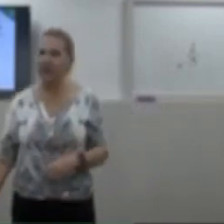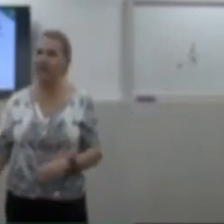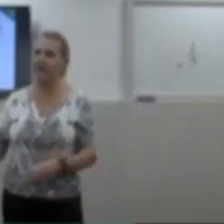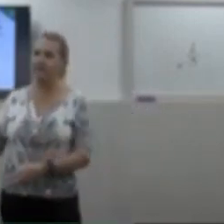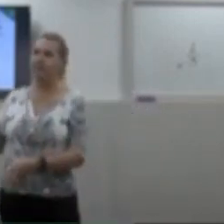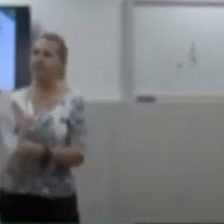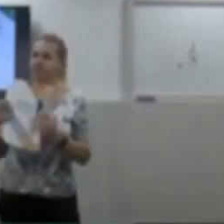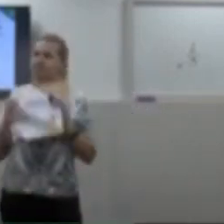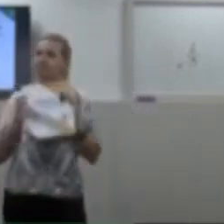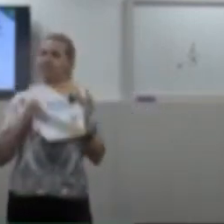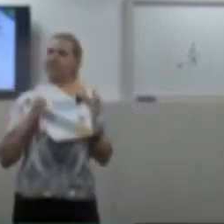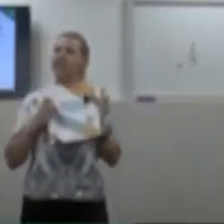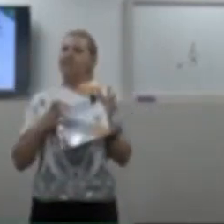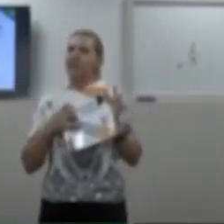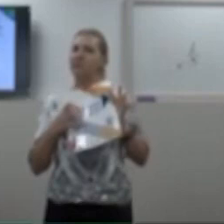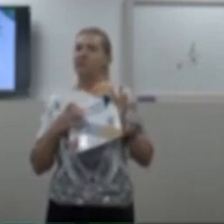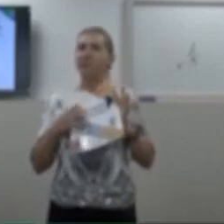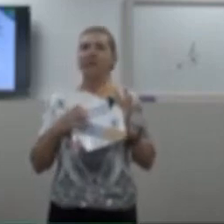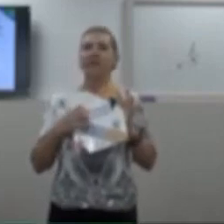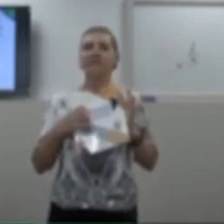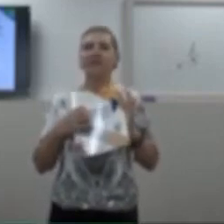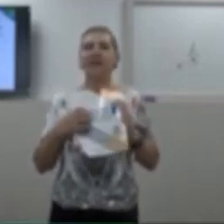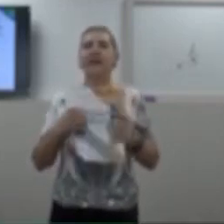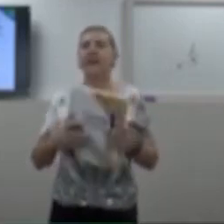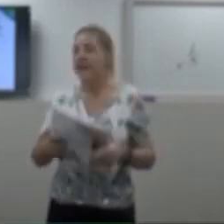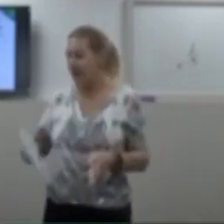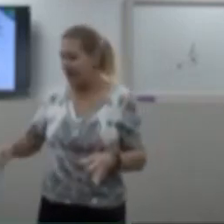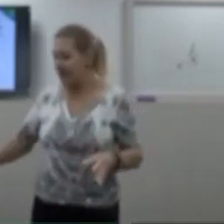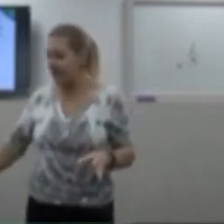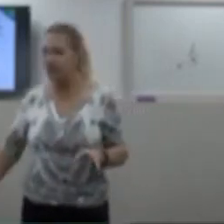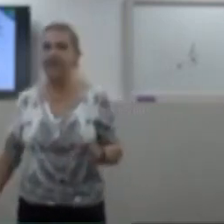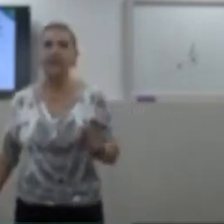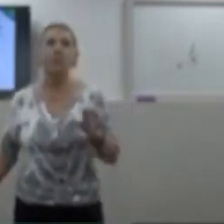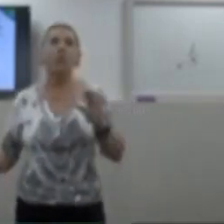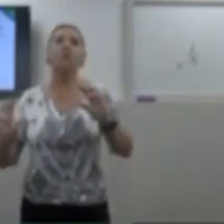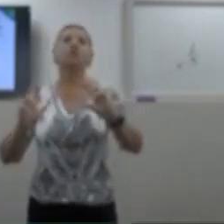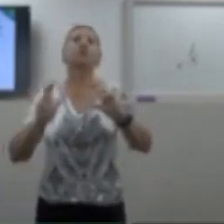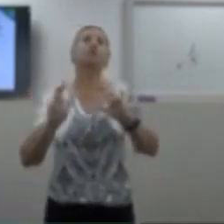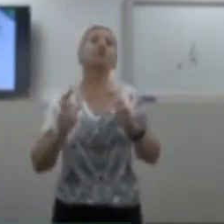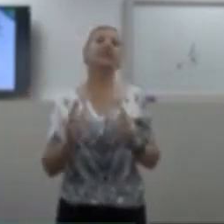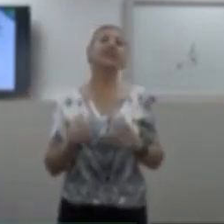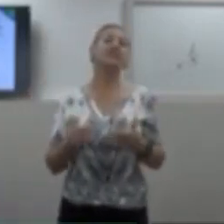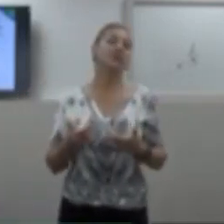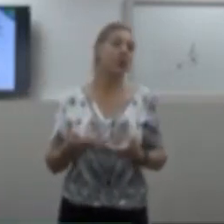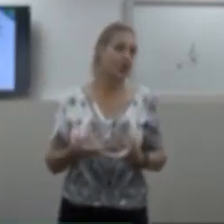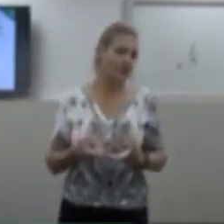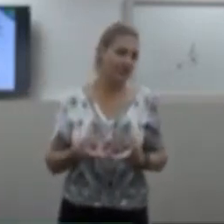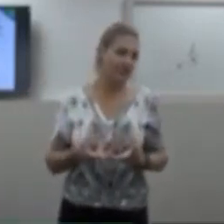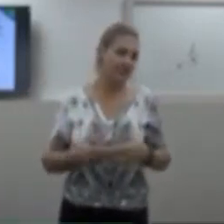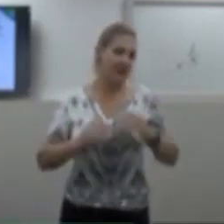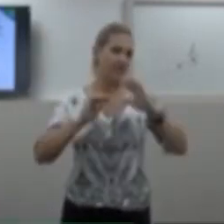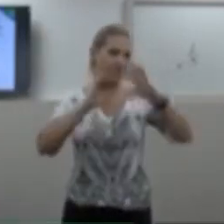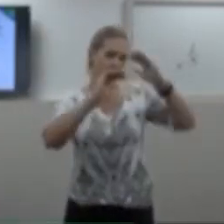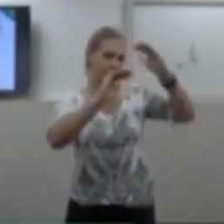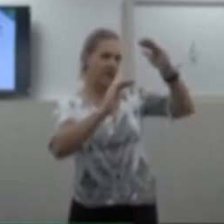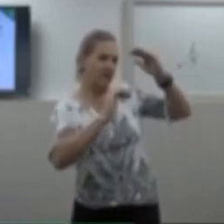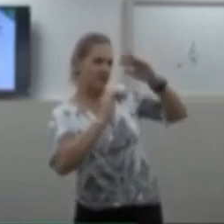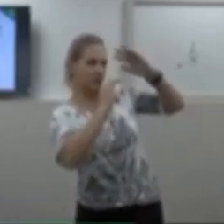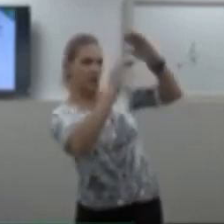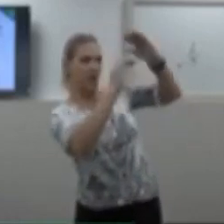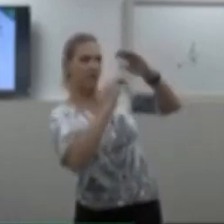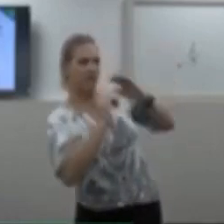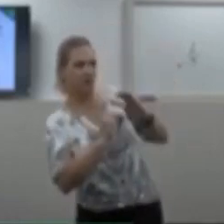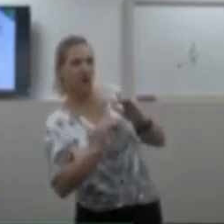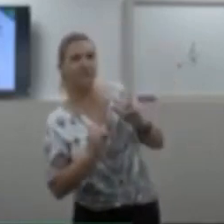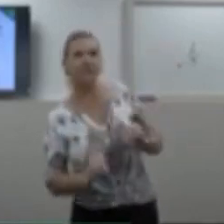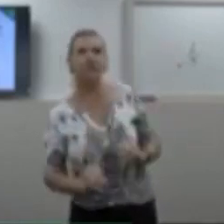língua portuguesa, tem vários poeminhas. E aí você tem um conjunto de estrofes, né?